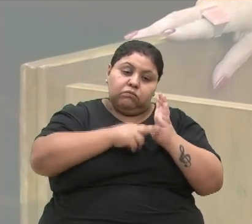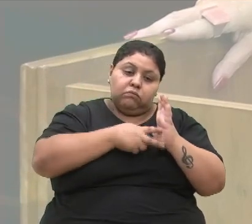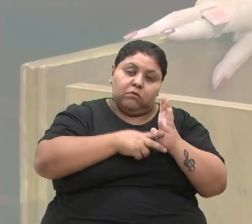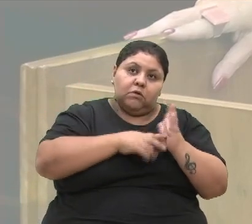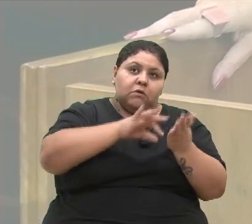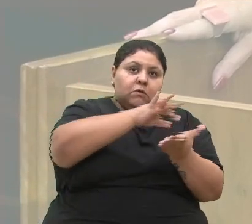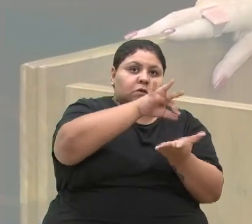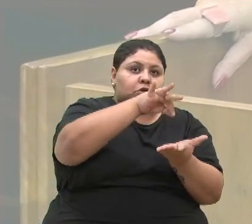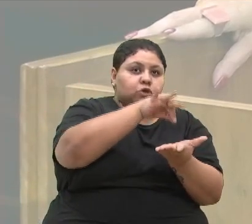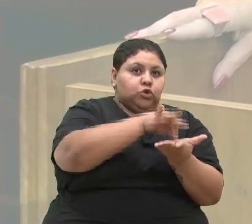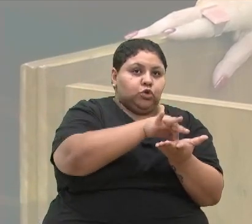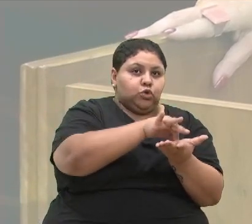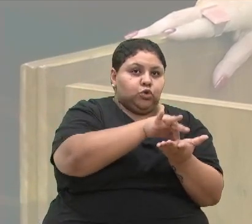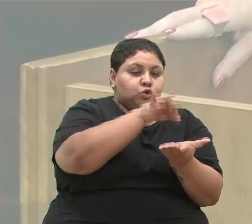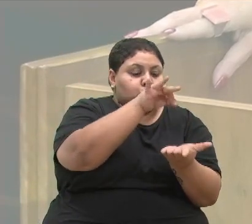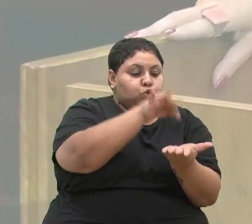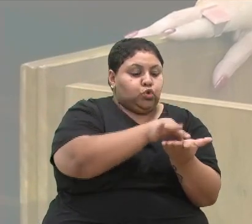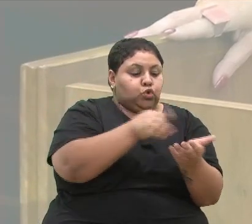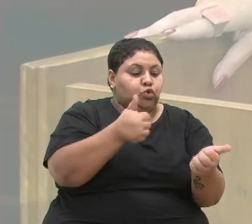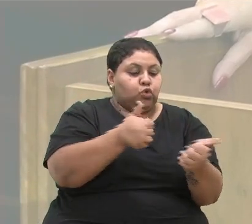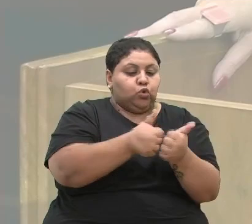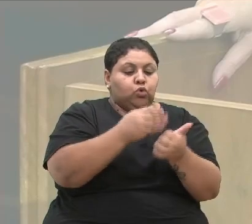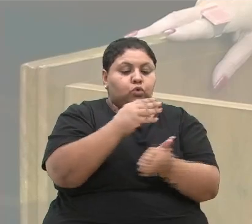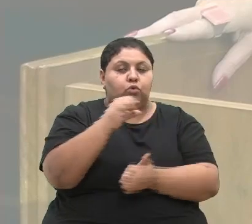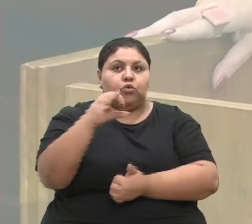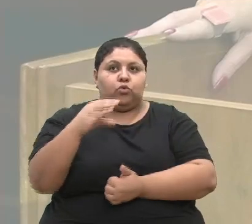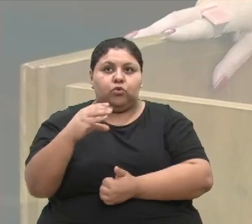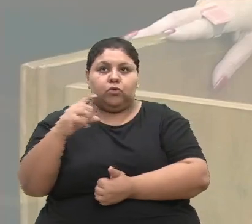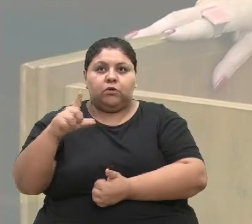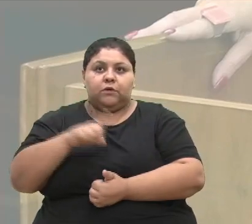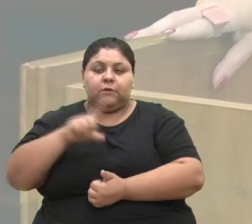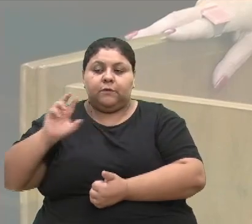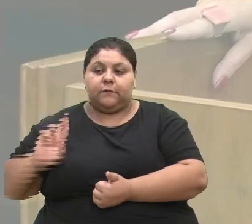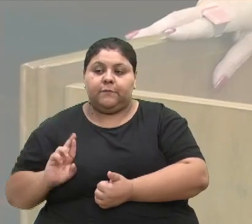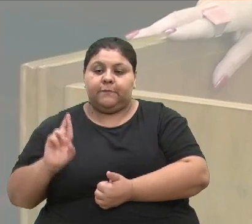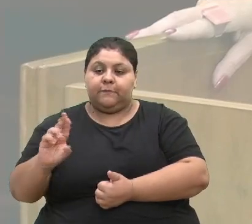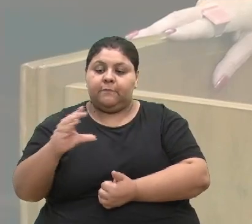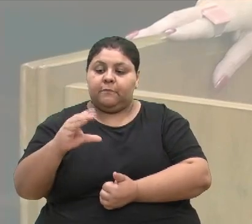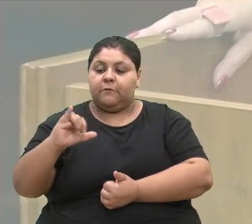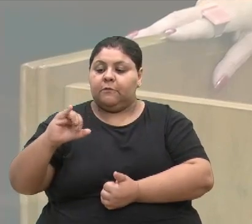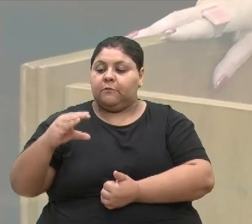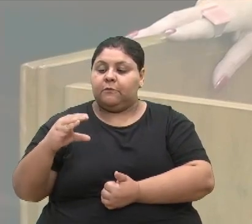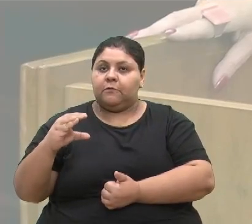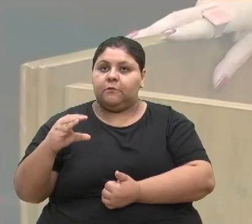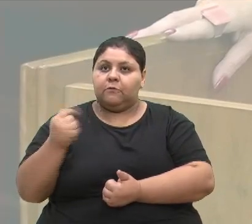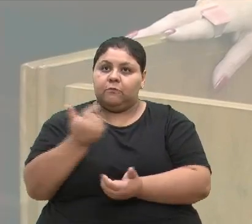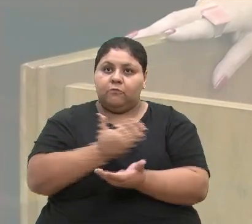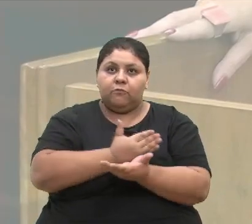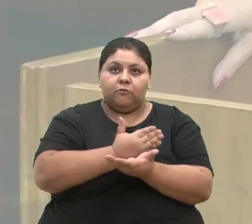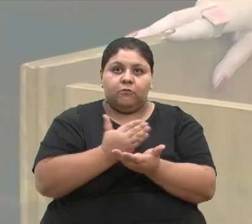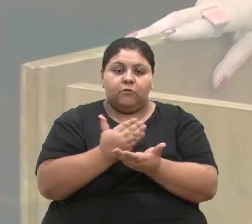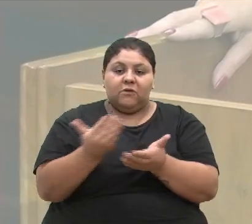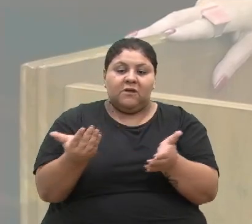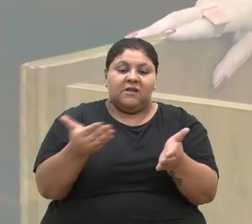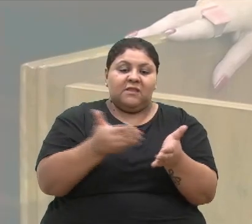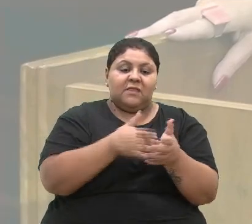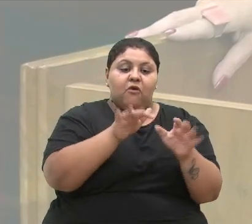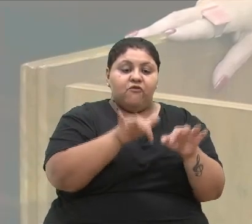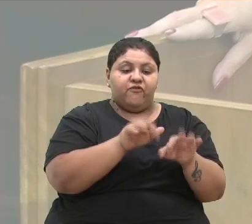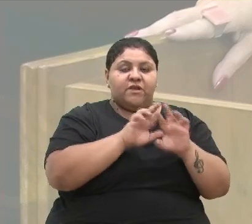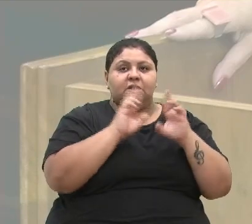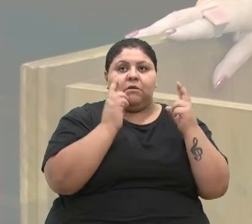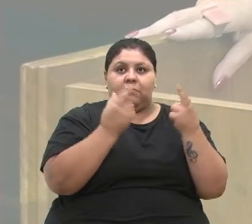junto à SIC. Nós tivemos a representação da SIC do início até o fim da